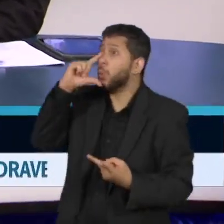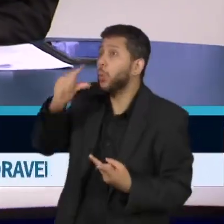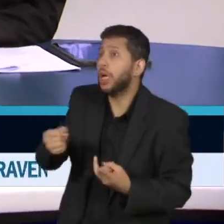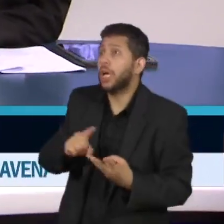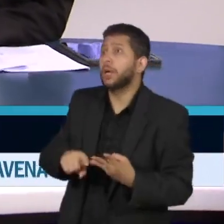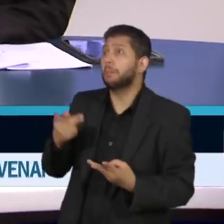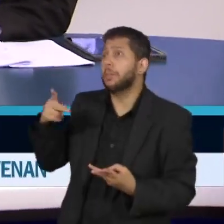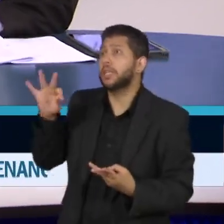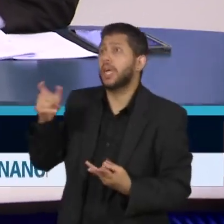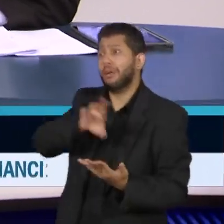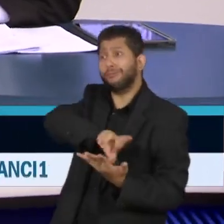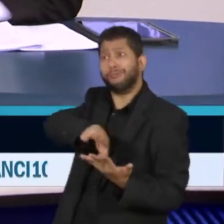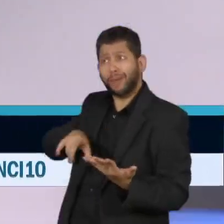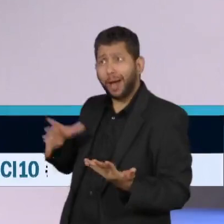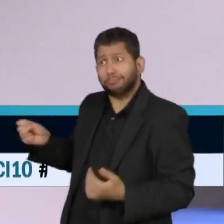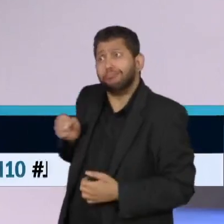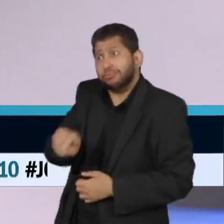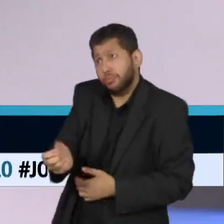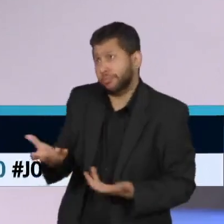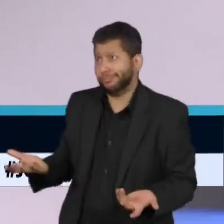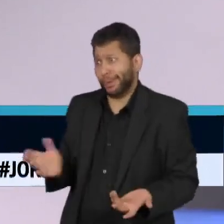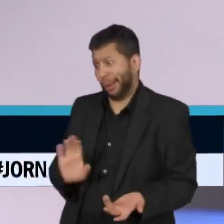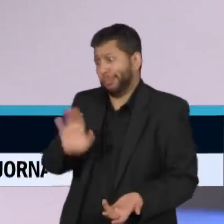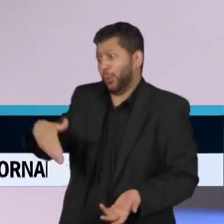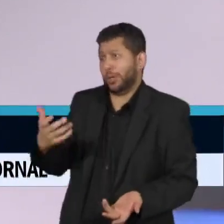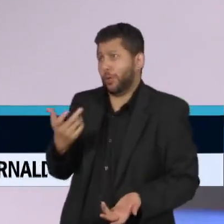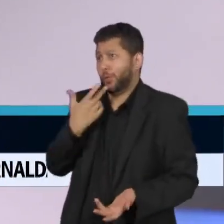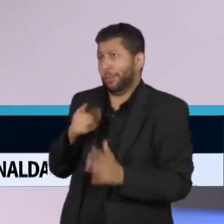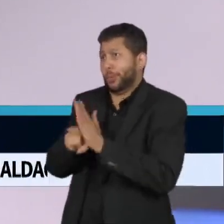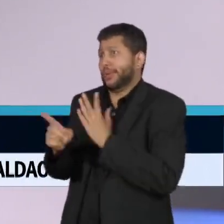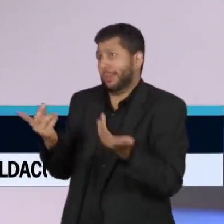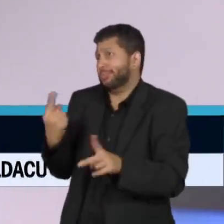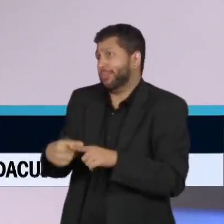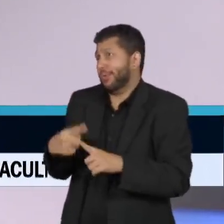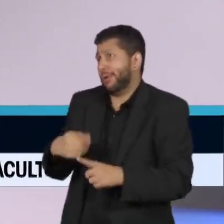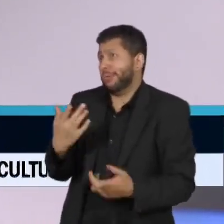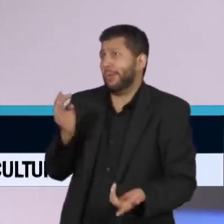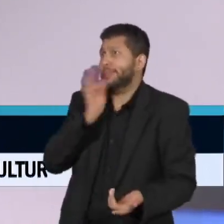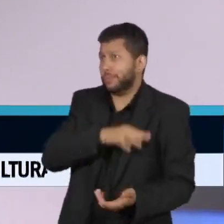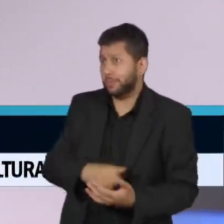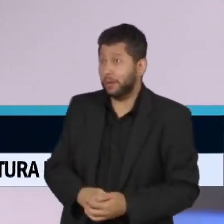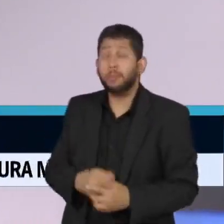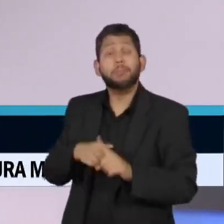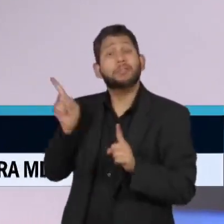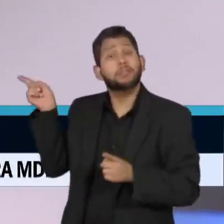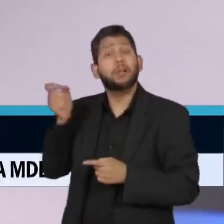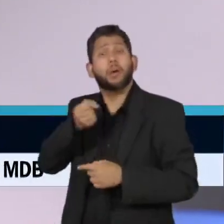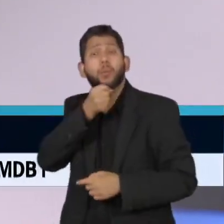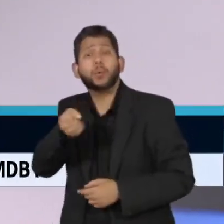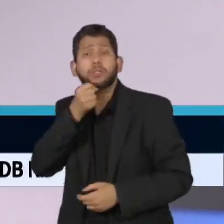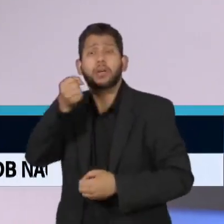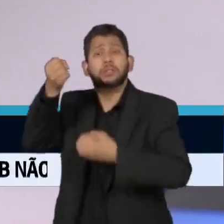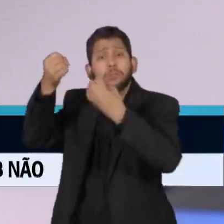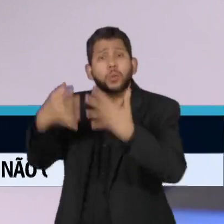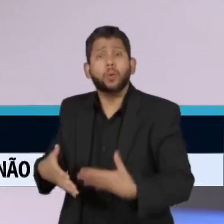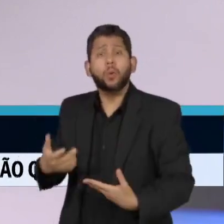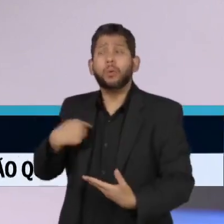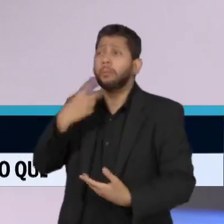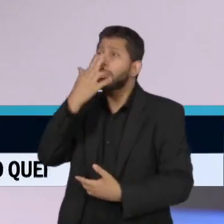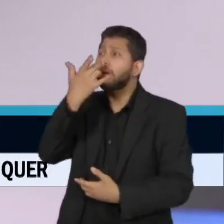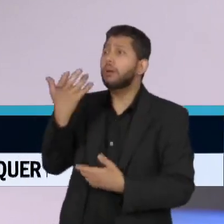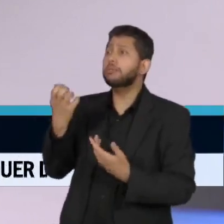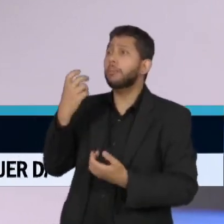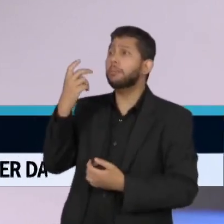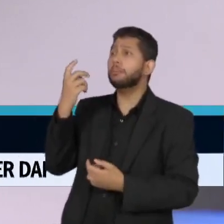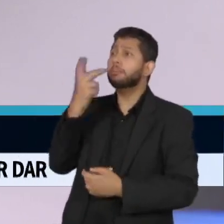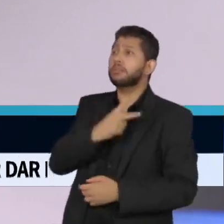vamos pular essa parte mas o que a reportagem toca também é o que parece ser uma certa preocupação do atual